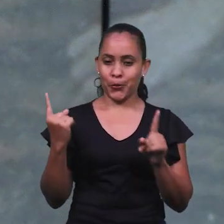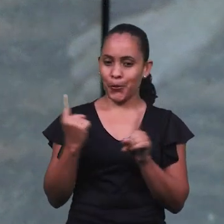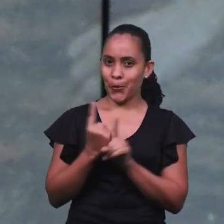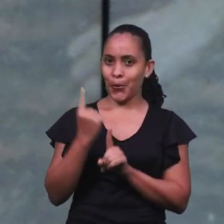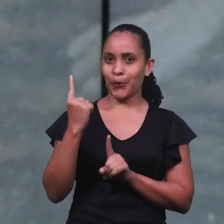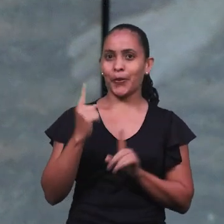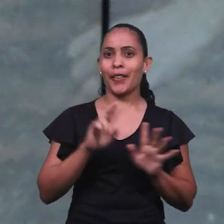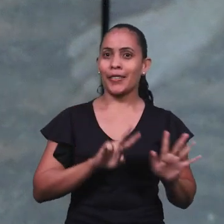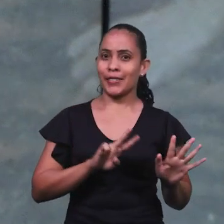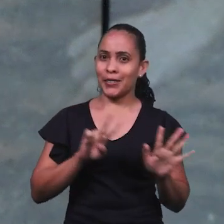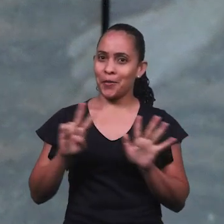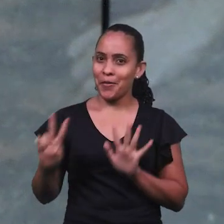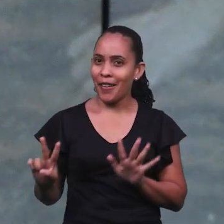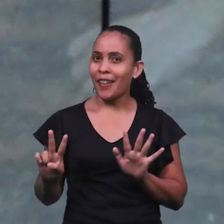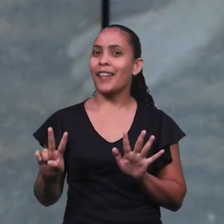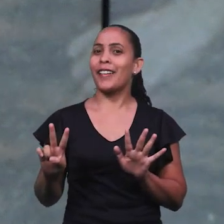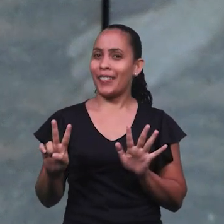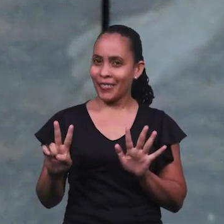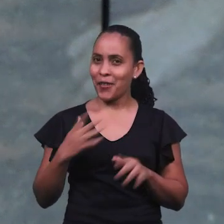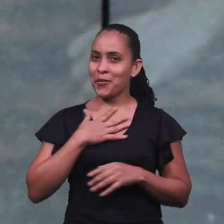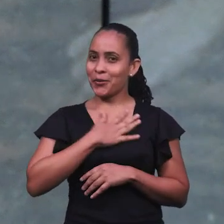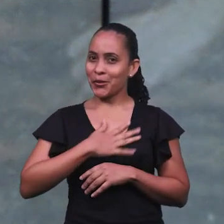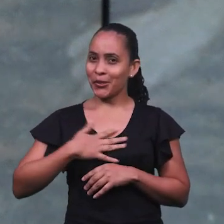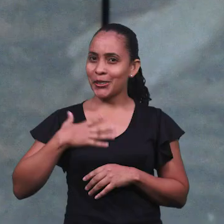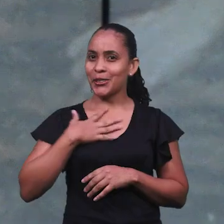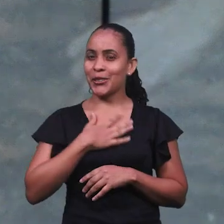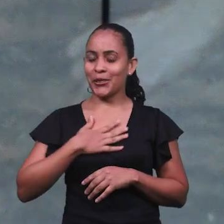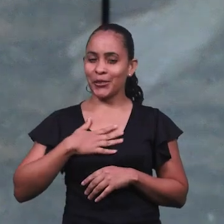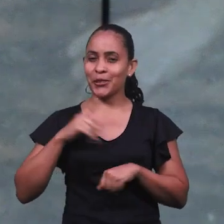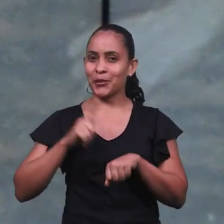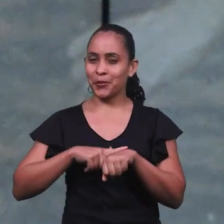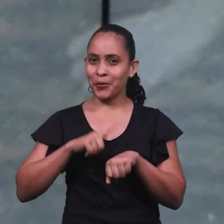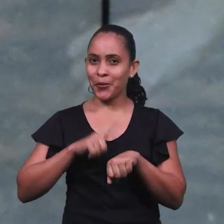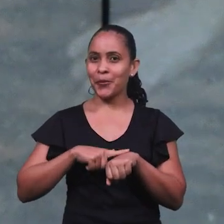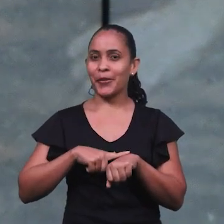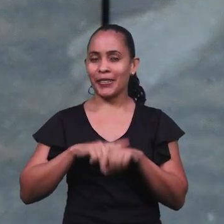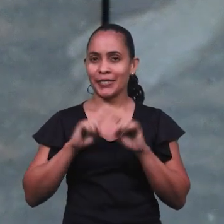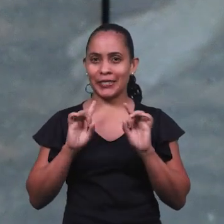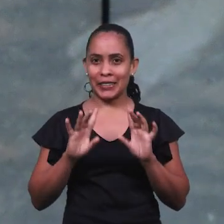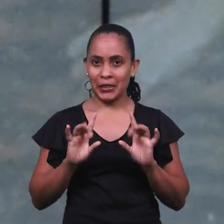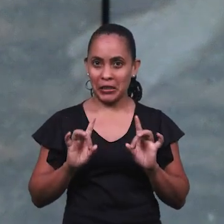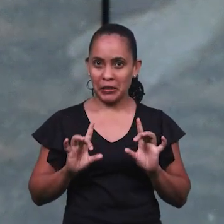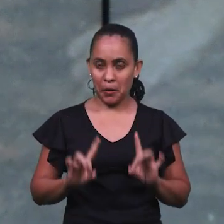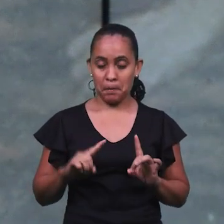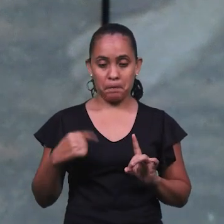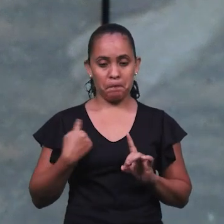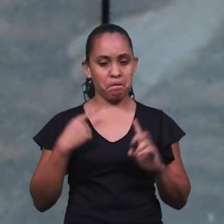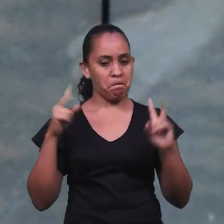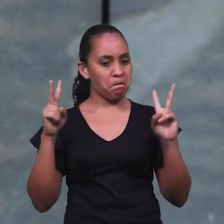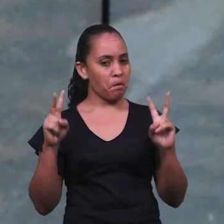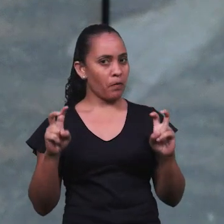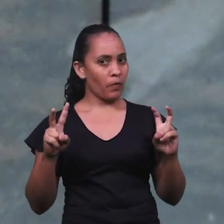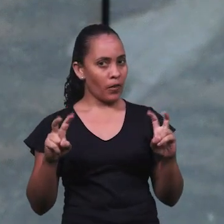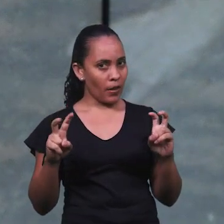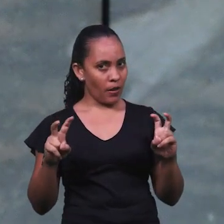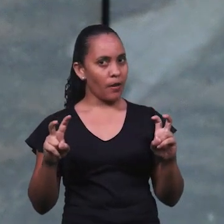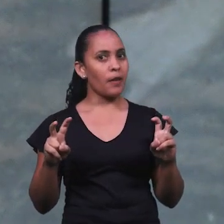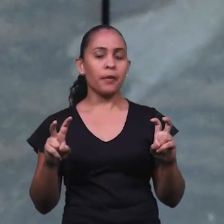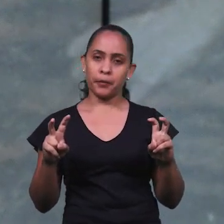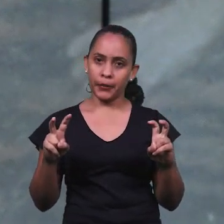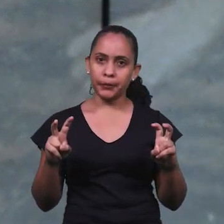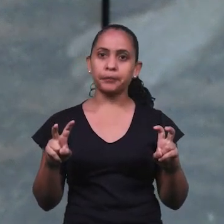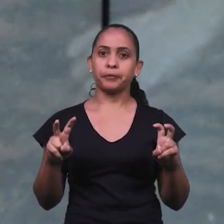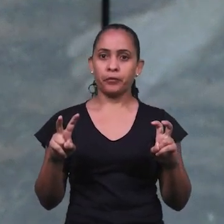semanal, esse momento agradabilíssimo que nós temos, onde nós tratamos de temas tanto